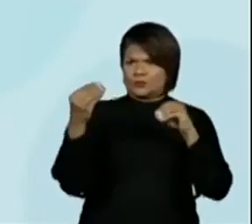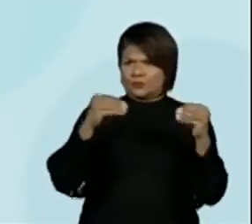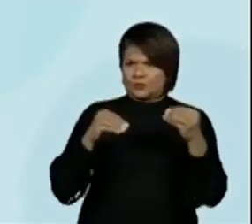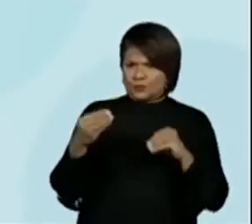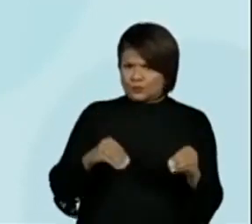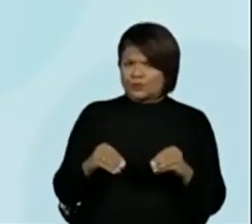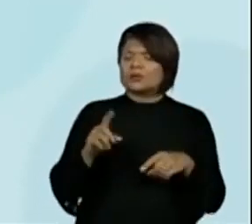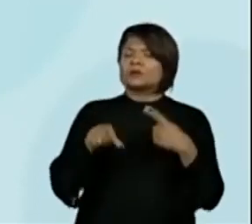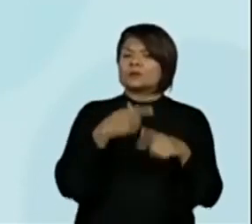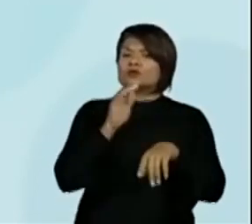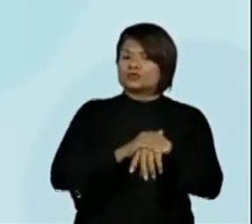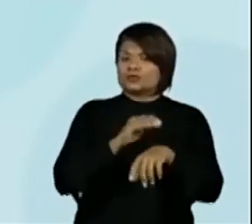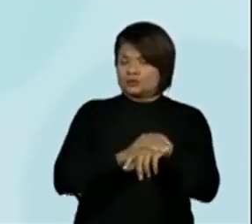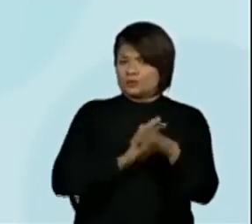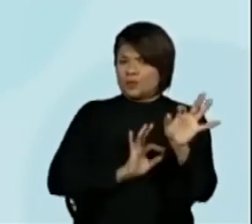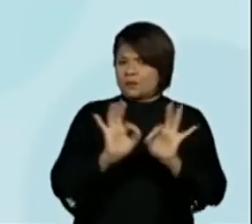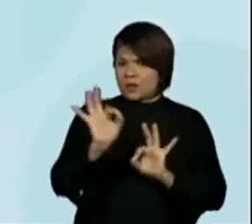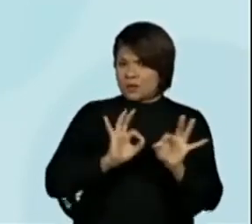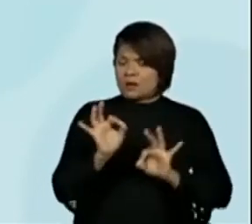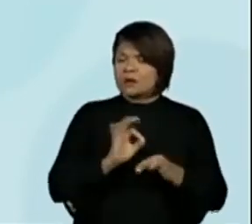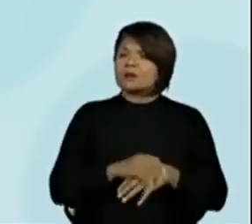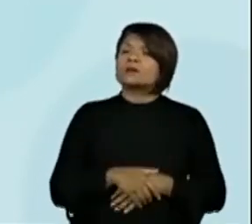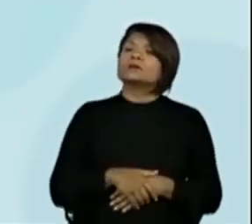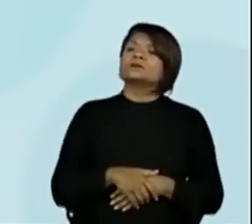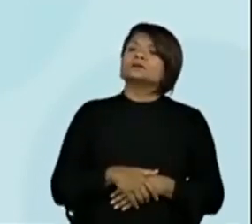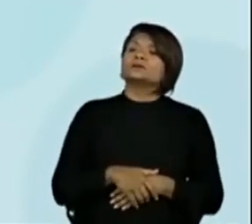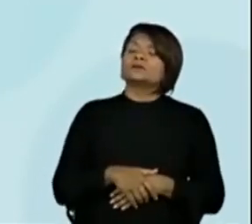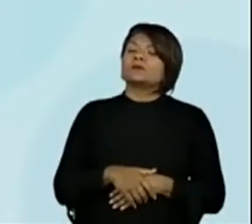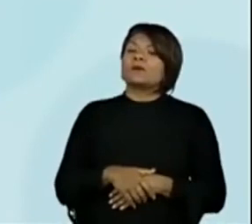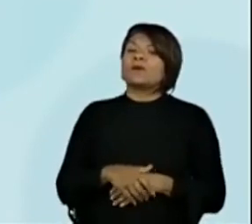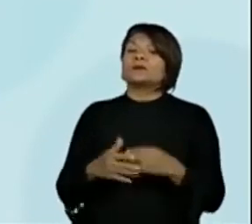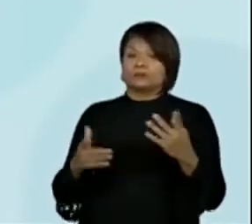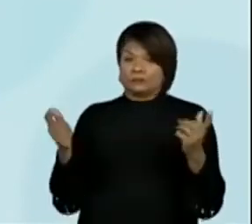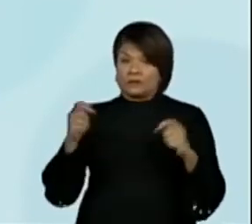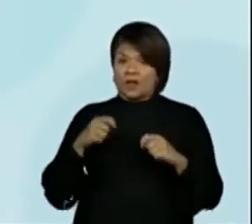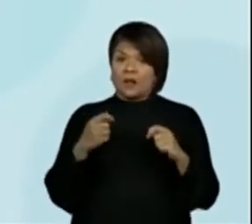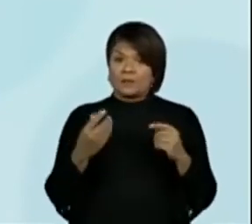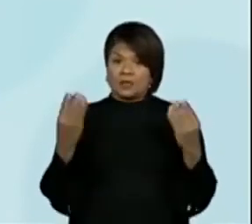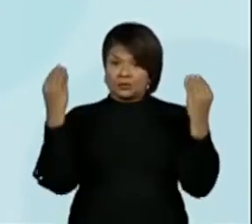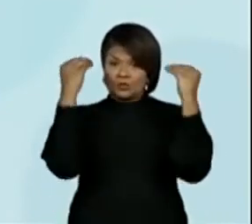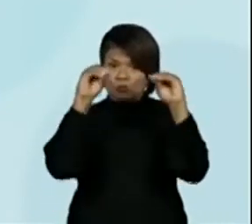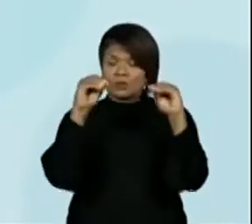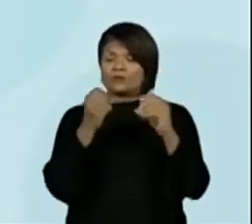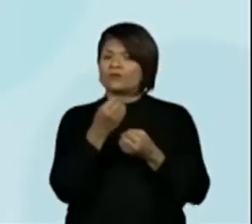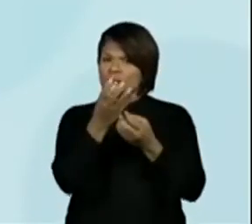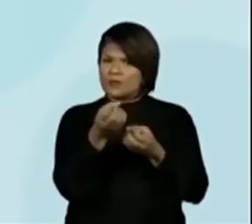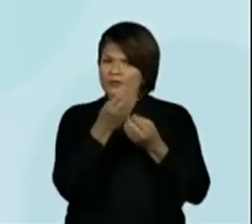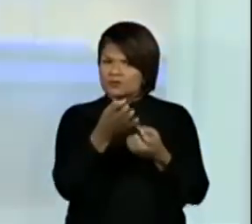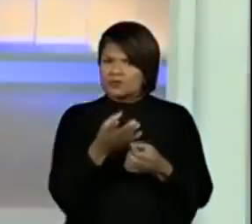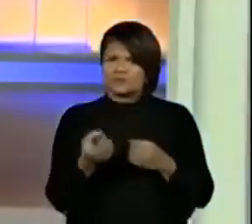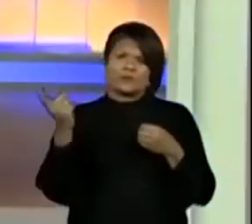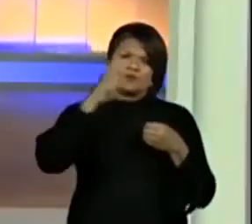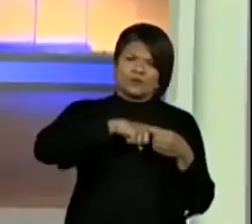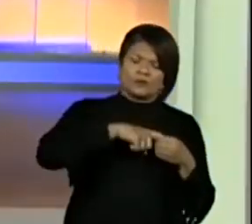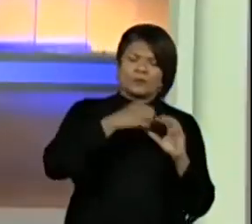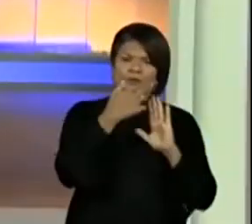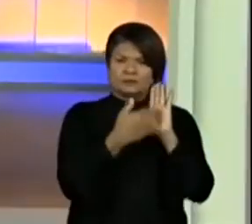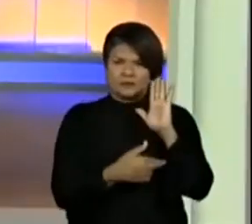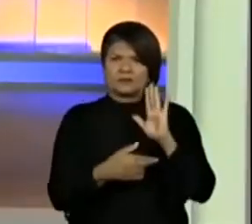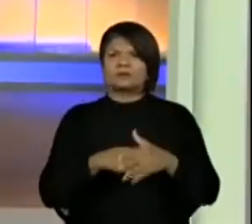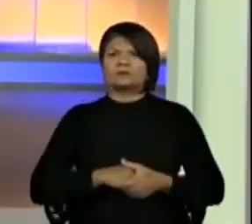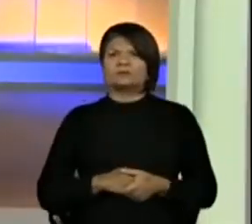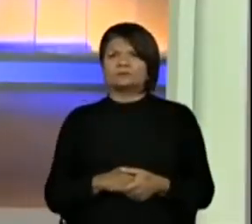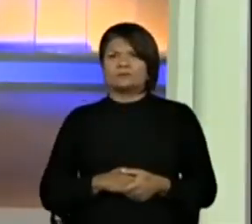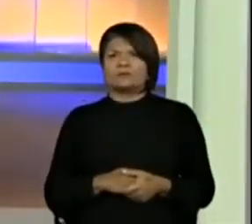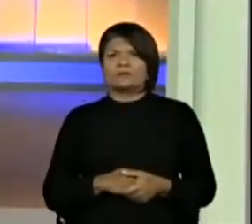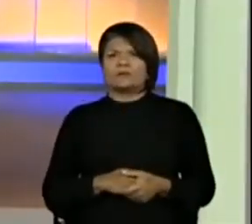de fazer, muito bem. Poderíamos incluir informações nessa receita? Vamos voltar lá para a receita.